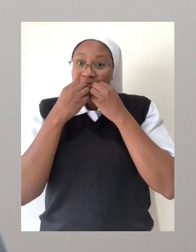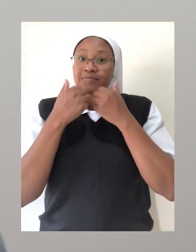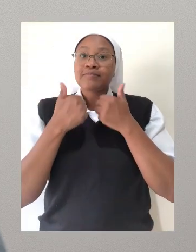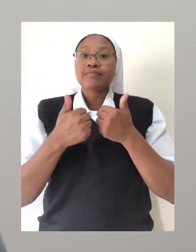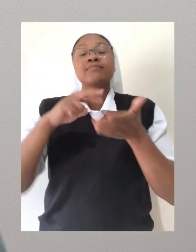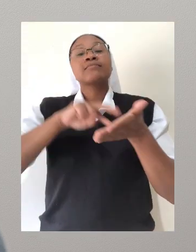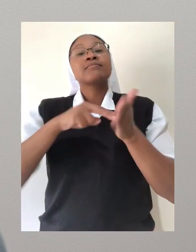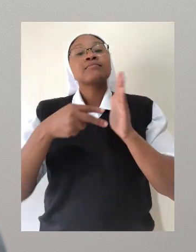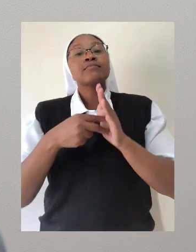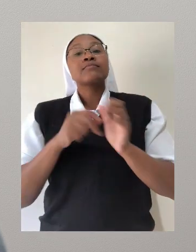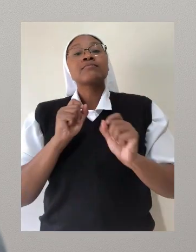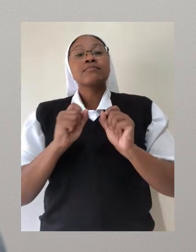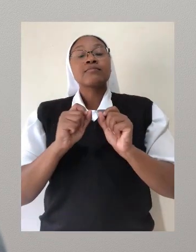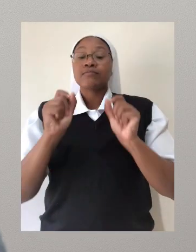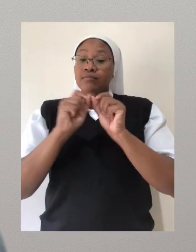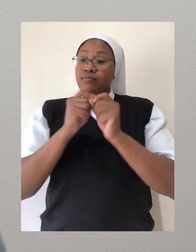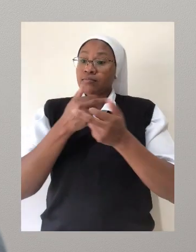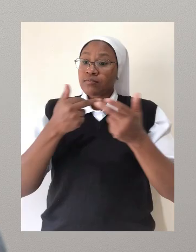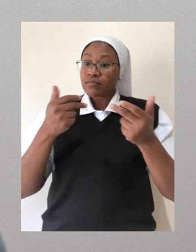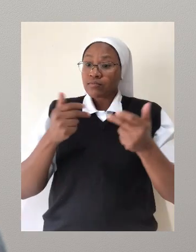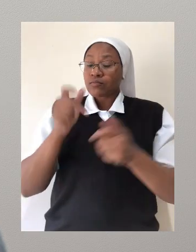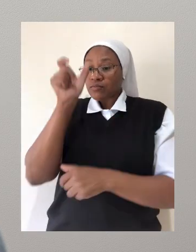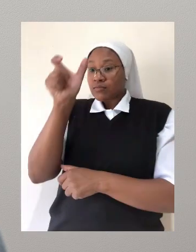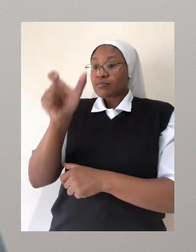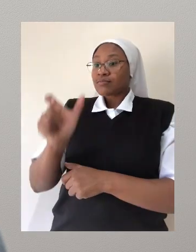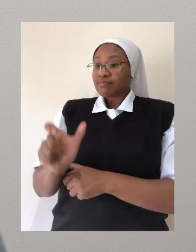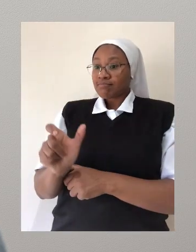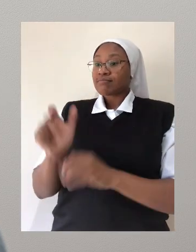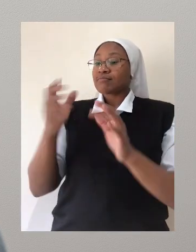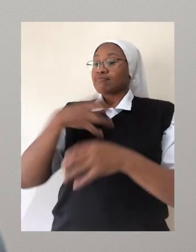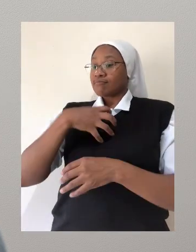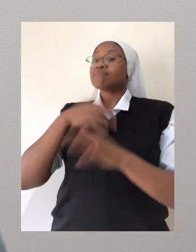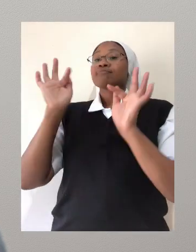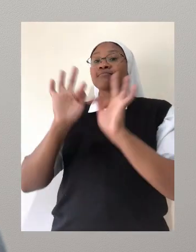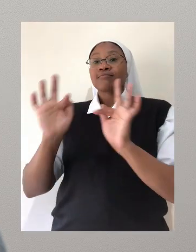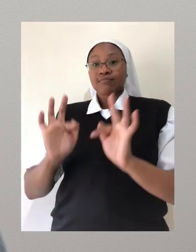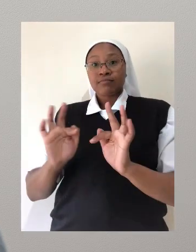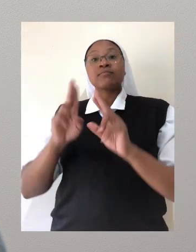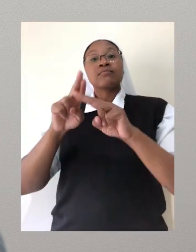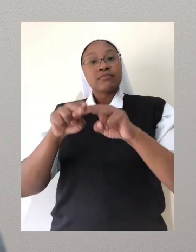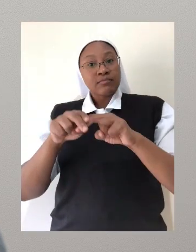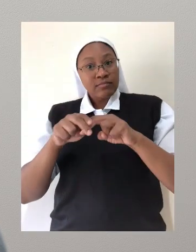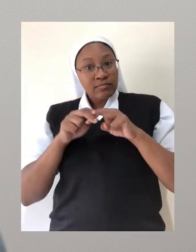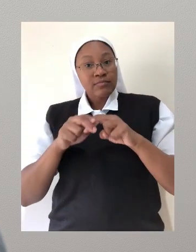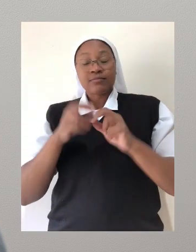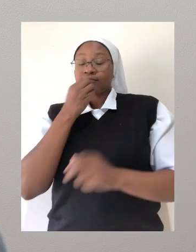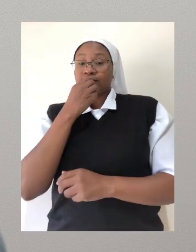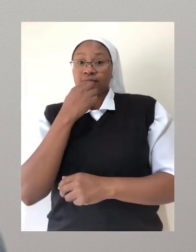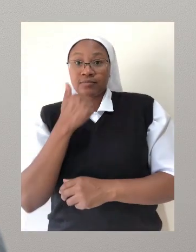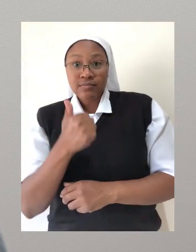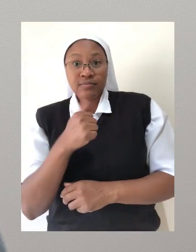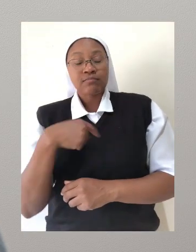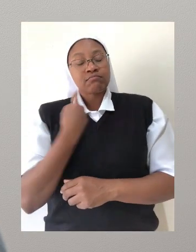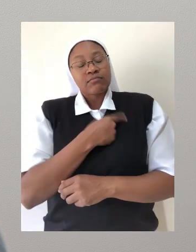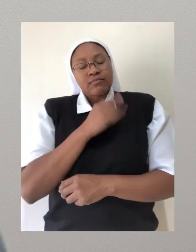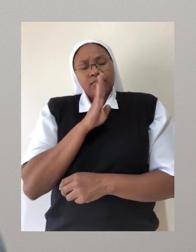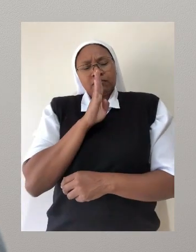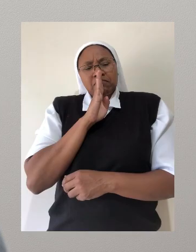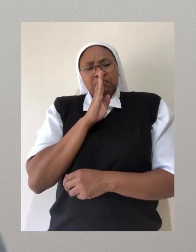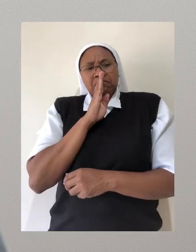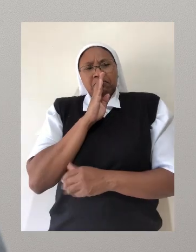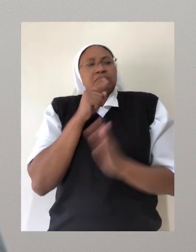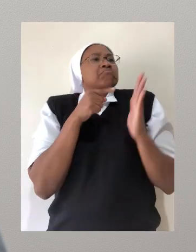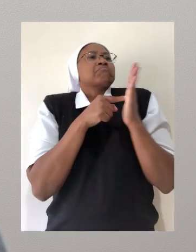bem. Fazer o bem significa fazer aquilo que faz uma outra pessoa ser feliz. E nesse ponto de fazer o bem, ficamos